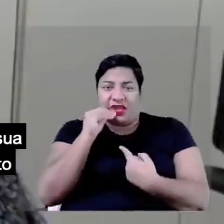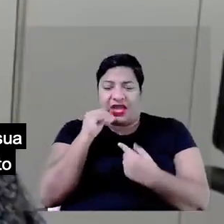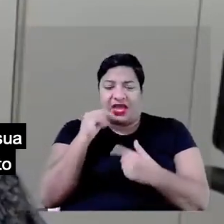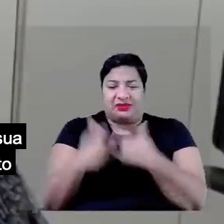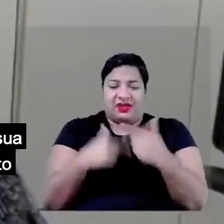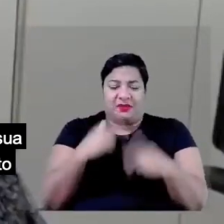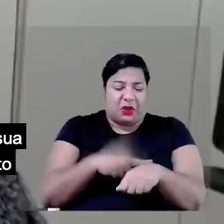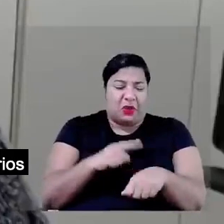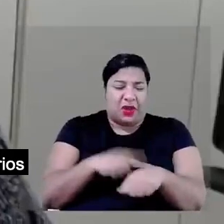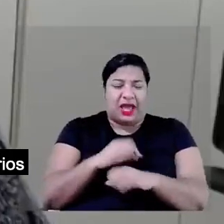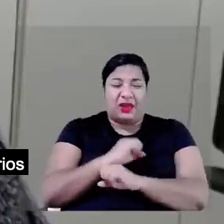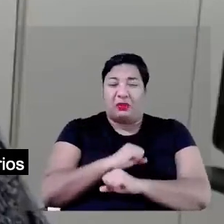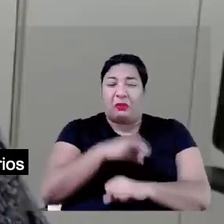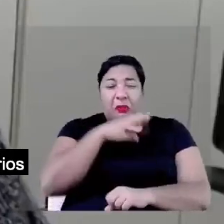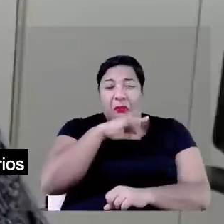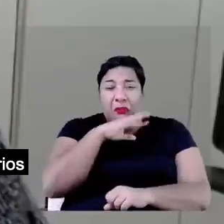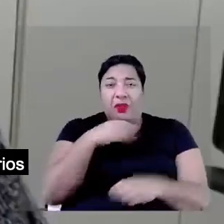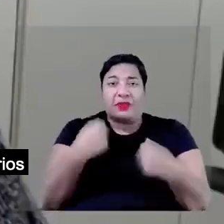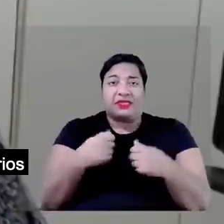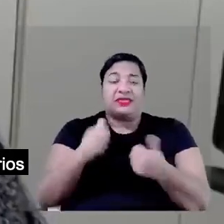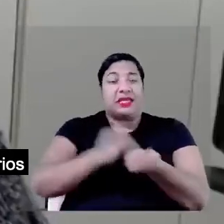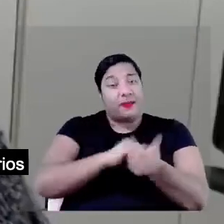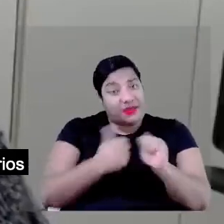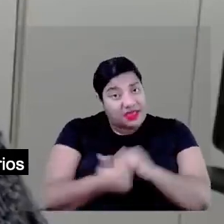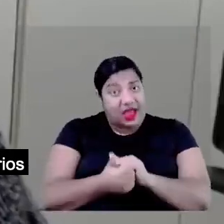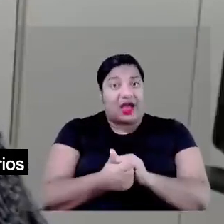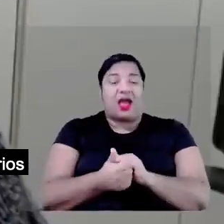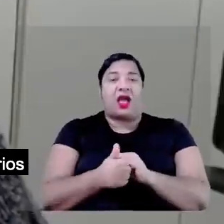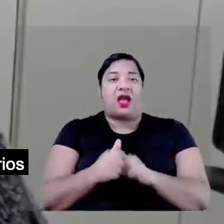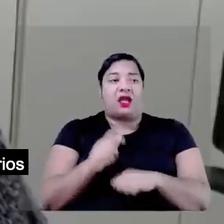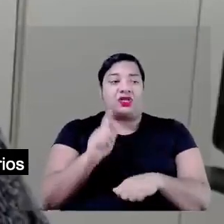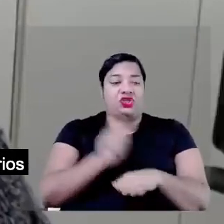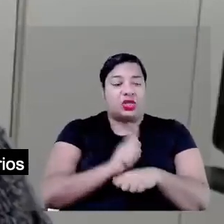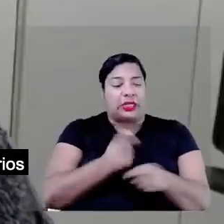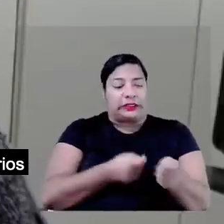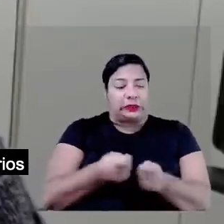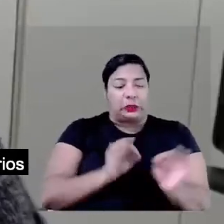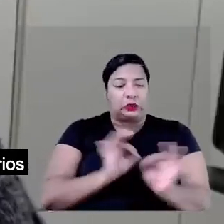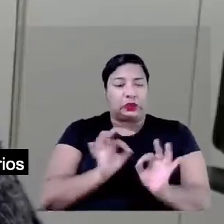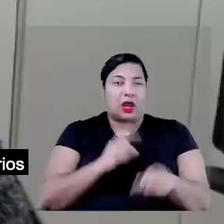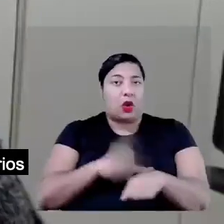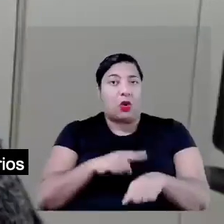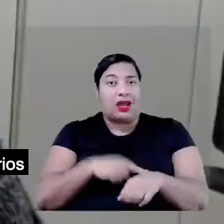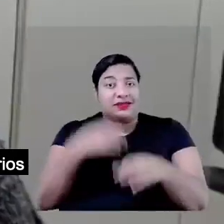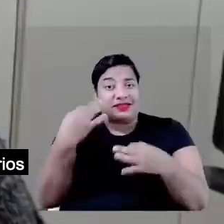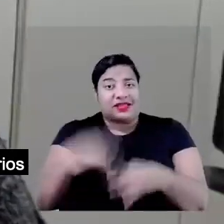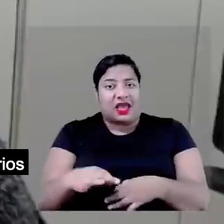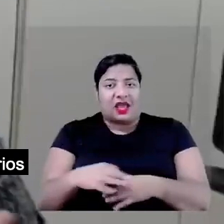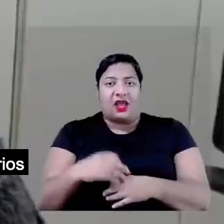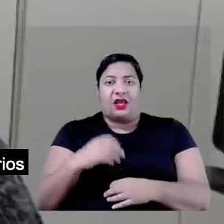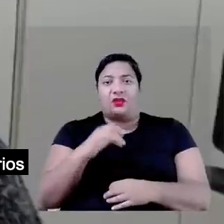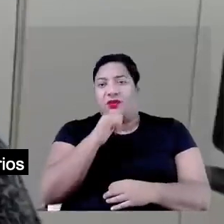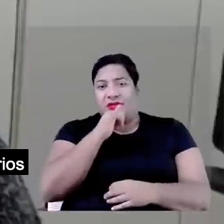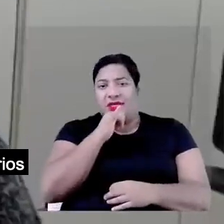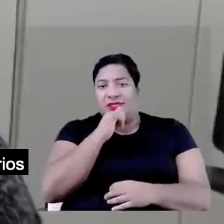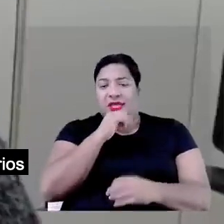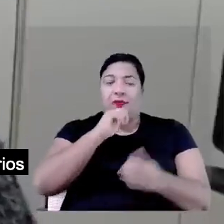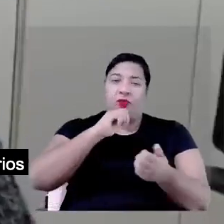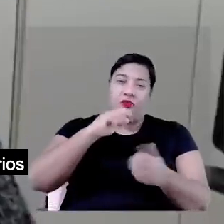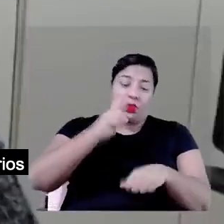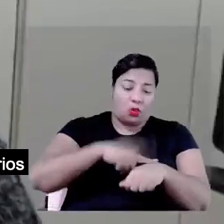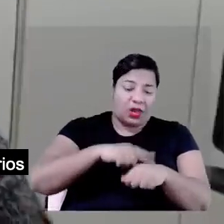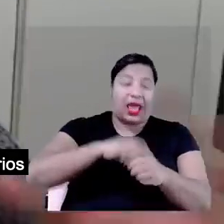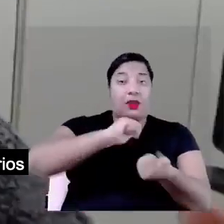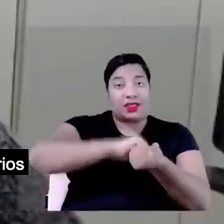horário, microgerenciamento, e aí a gente vem ver como possíveis soluções uma série de medidas. Então, a flexibilização